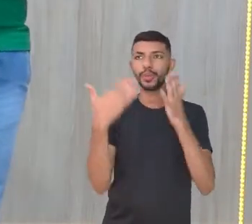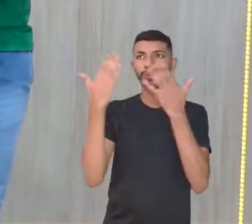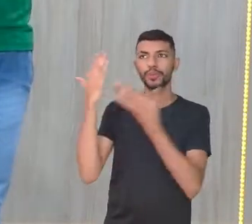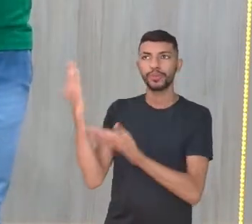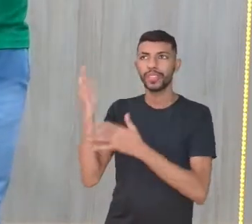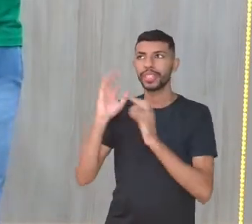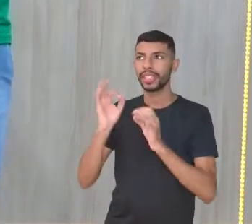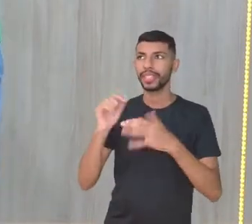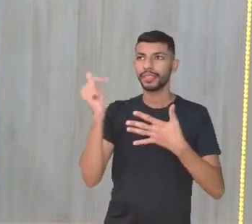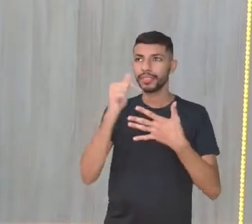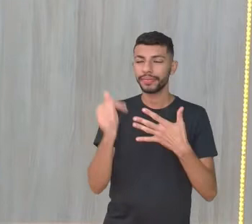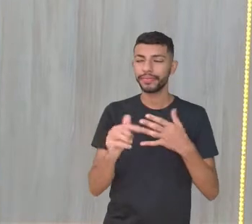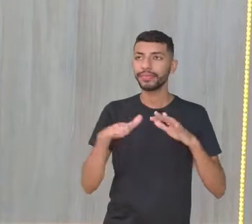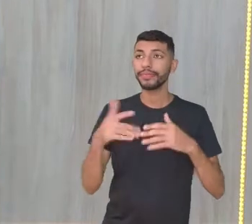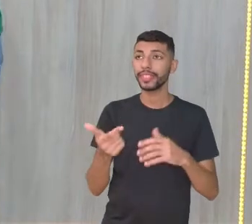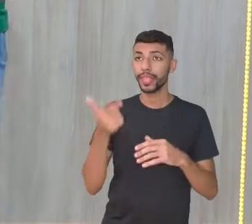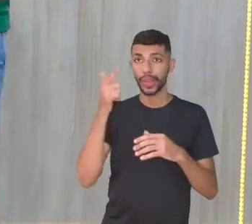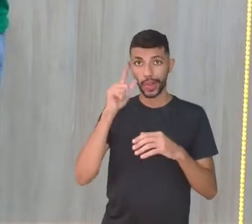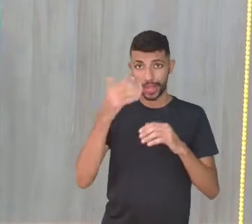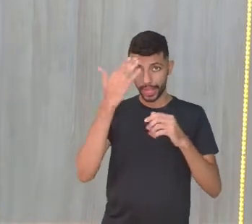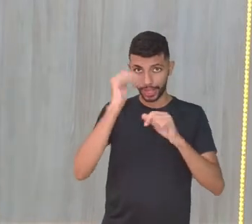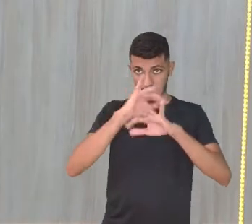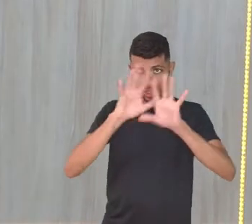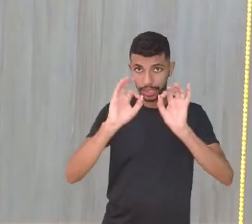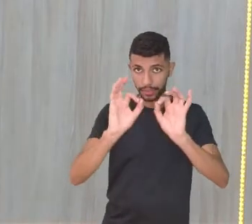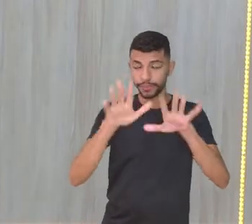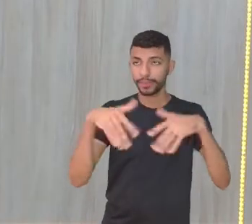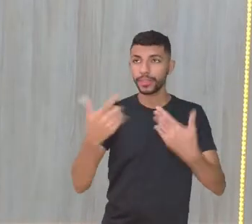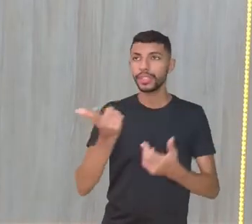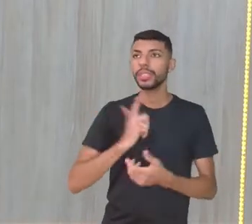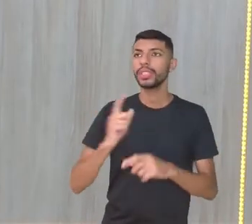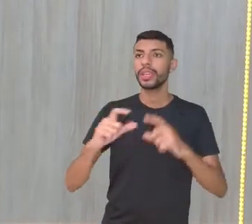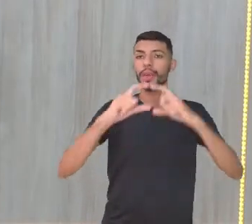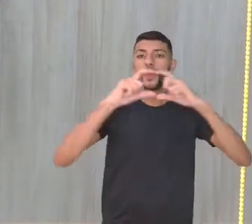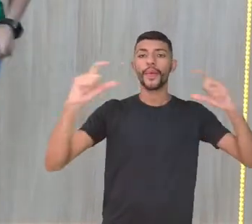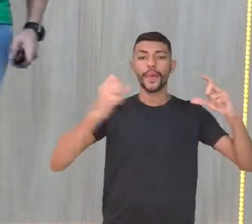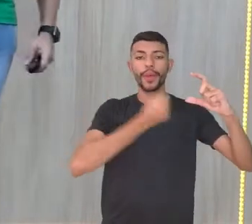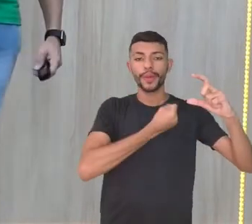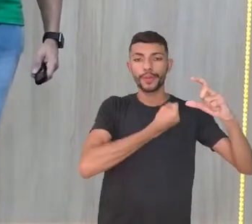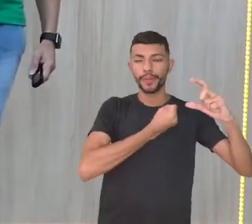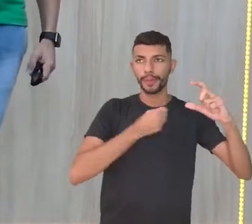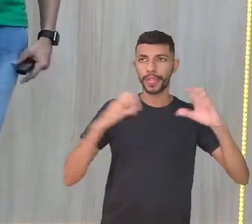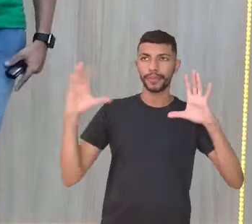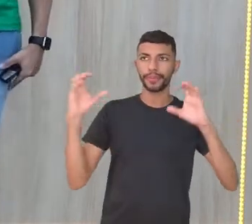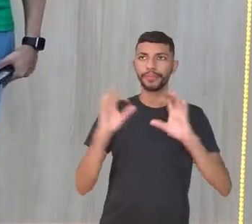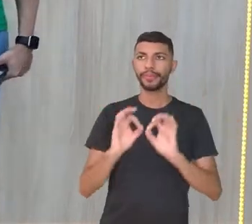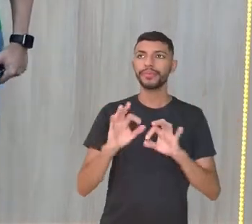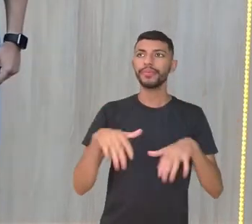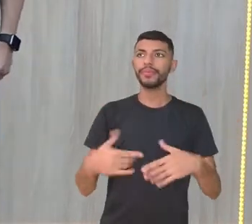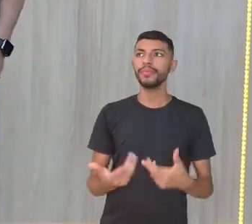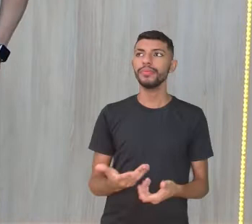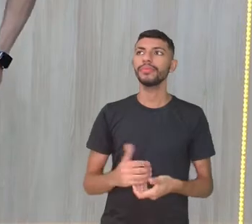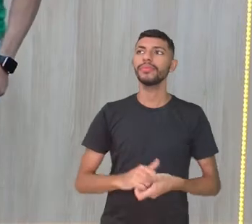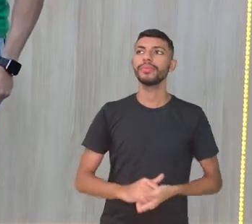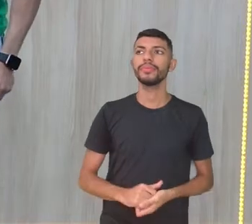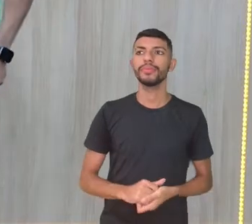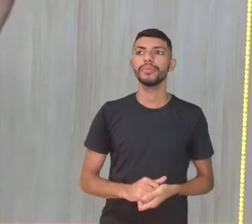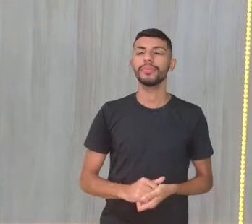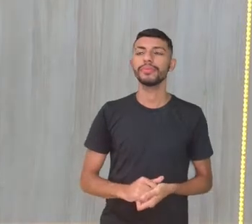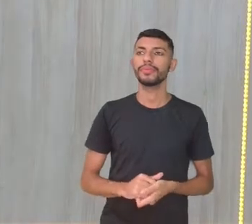certo? Até aí tudo bem, né? Então, a gente tem aí uma expressão numérica, resolvemos essa expressão